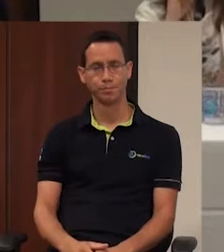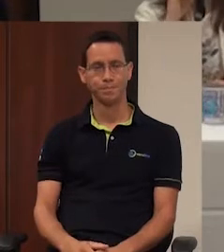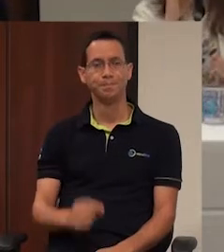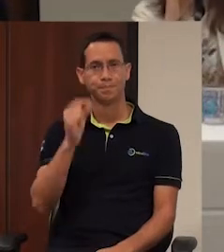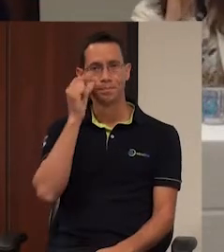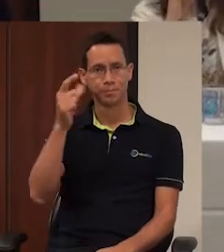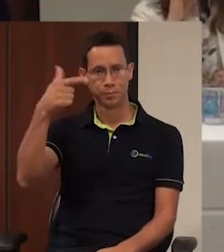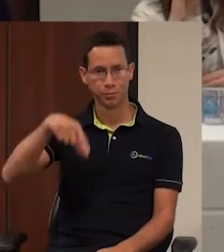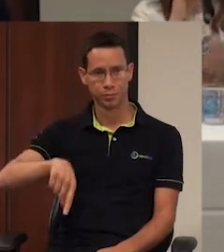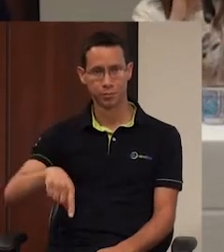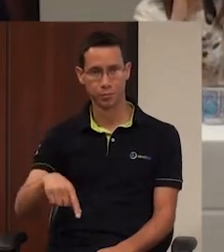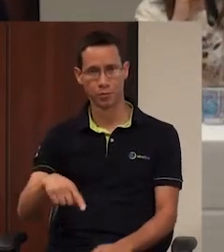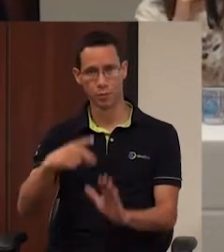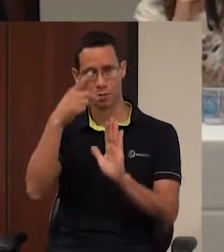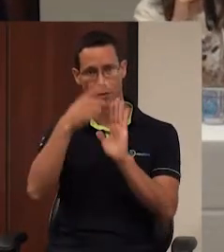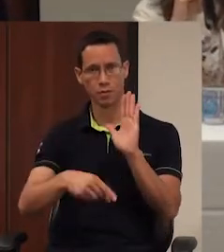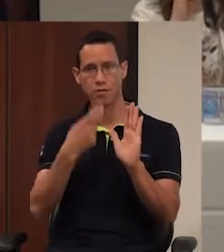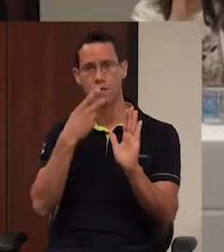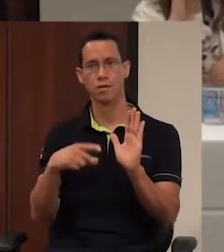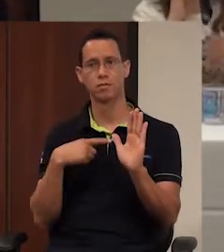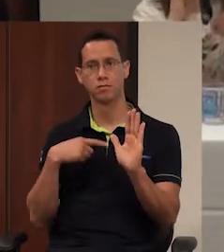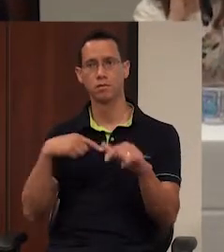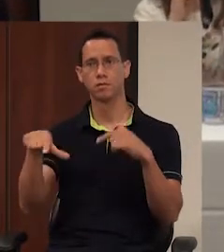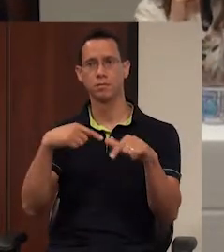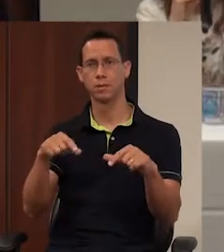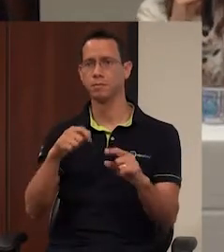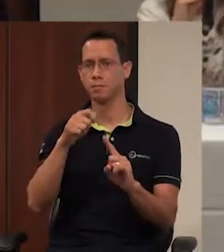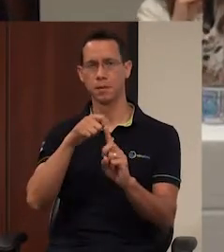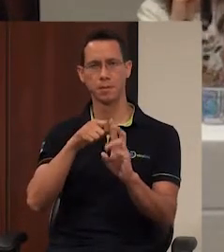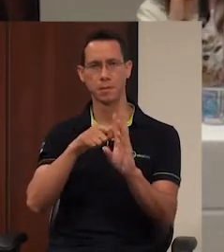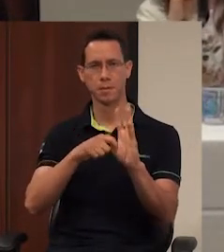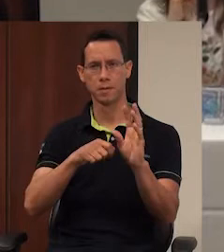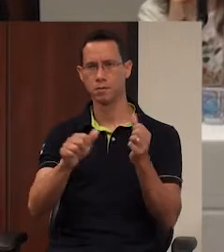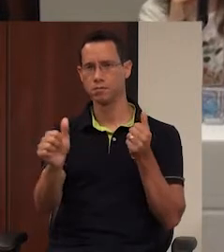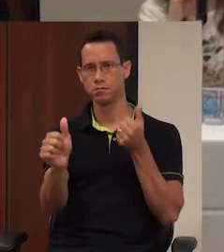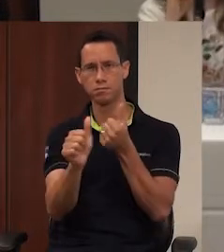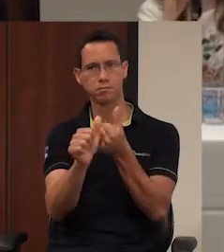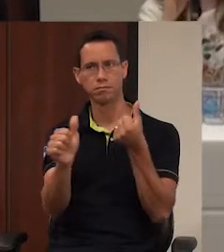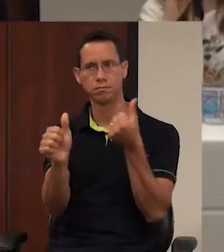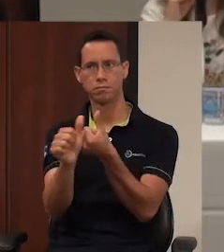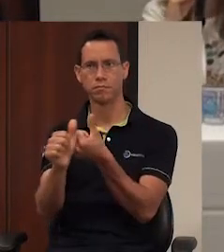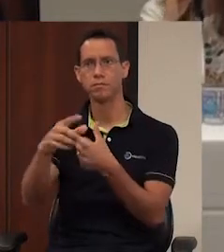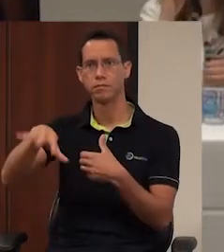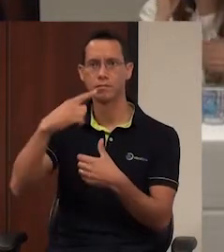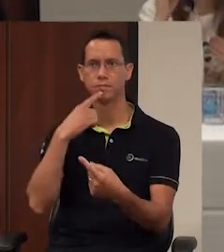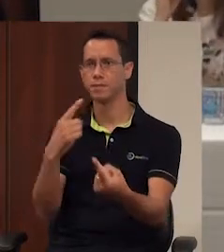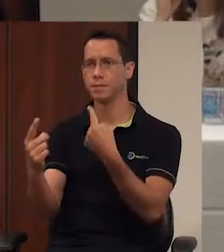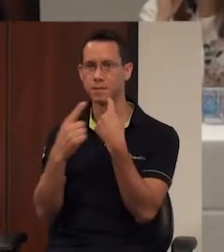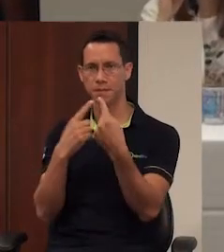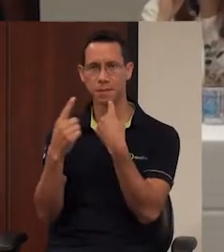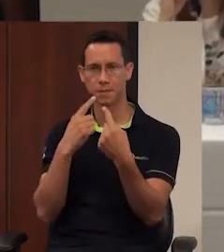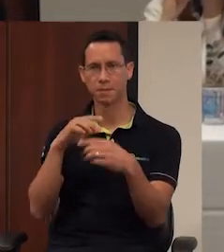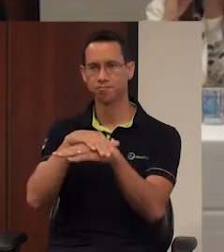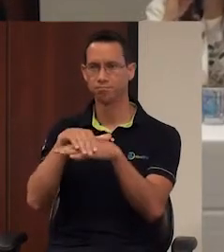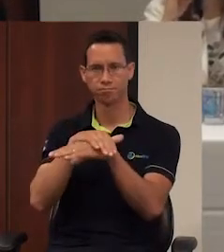interessante aqui, de novo, é a mesma coisa. O projeto conta que houve um trabalho de meses de aproximação dos apoiadores, muito diálogo, muita